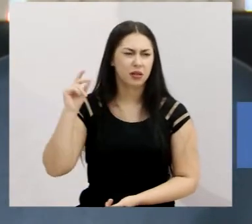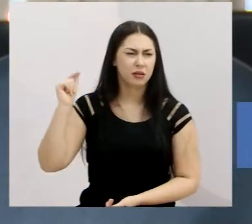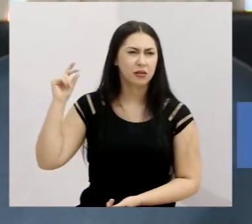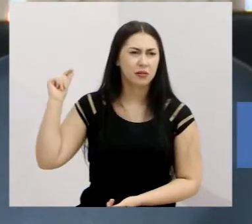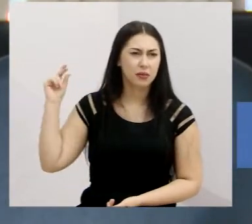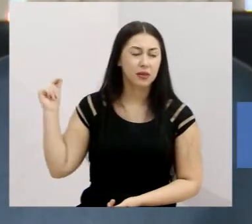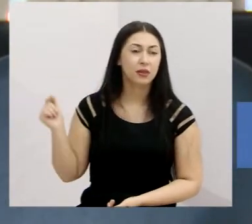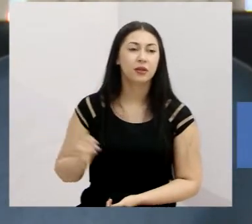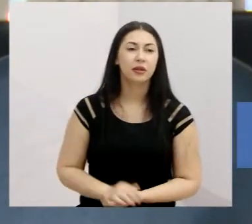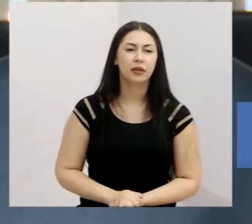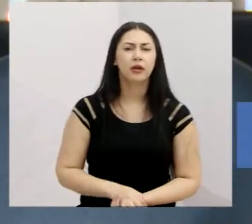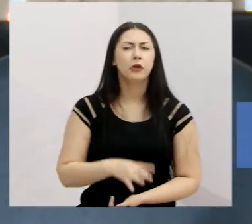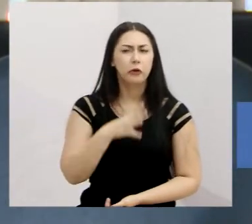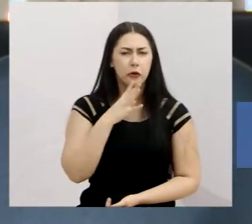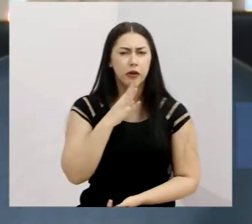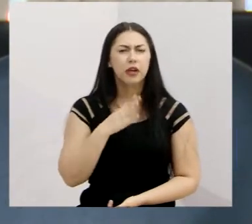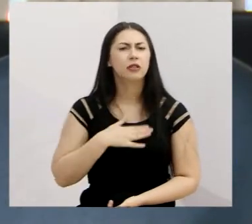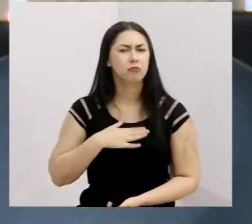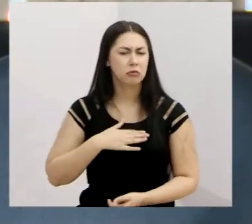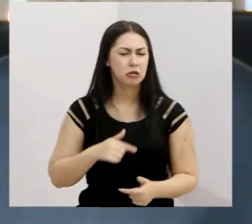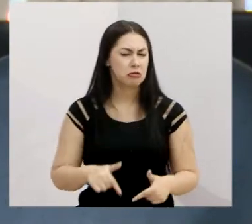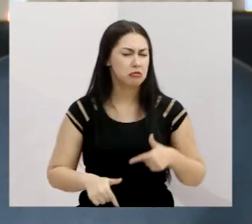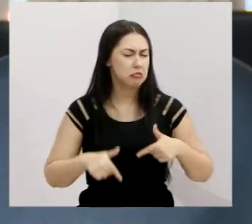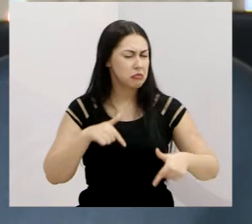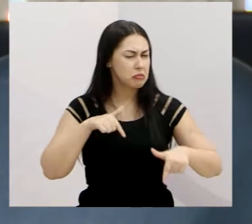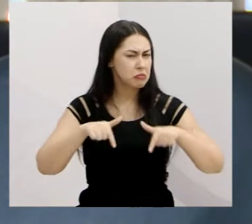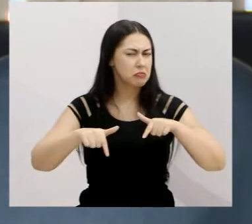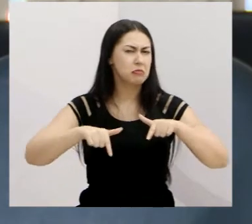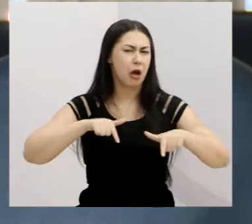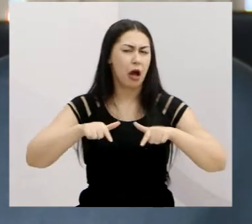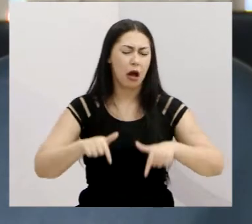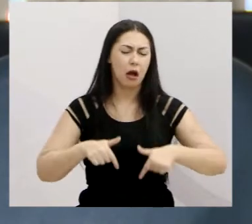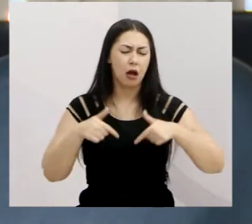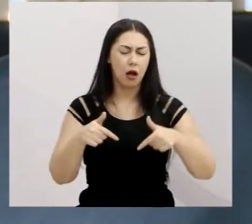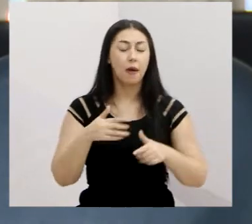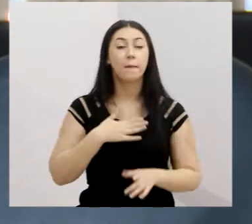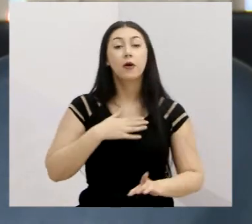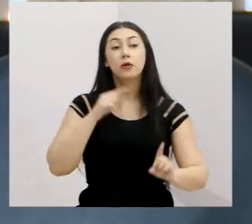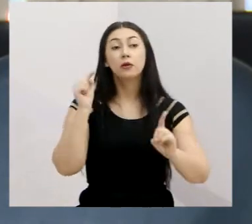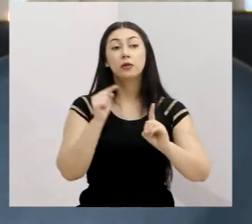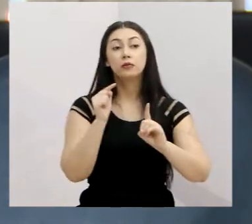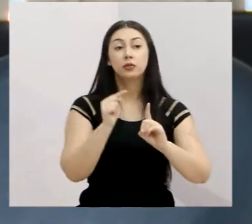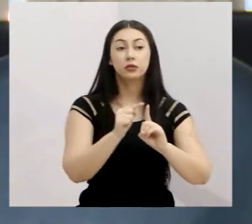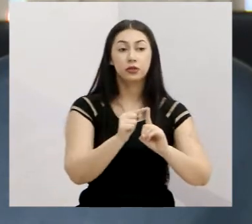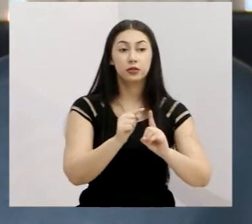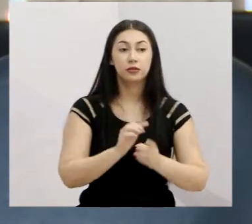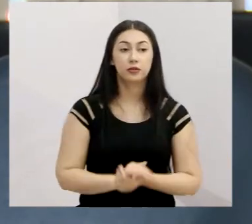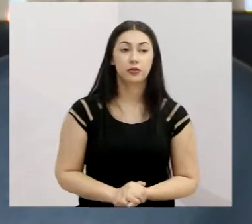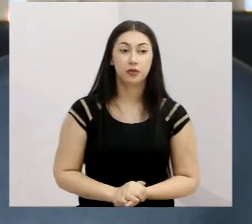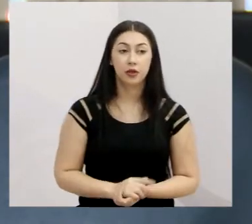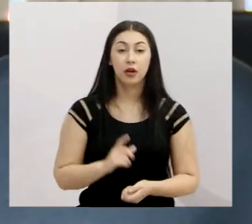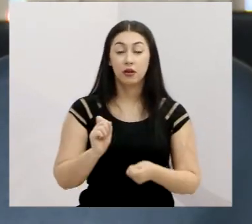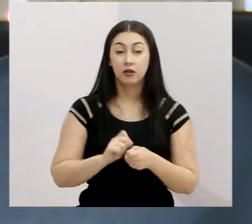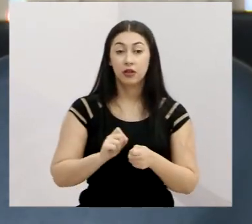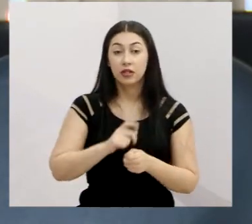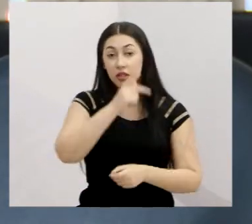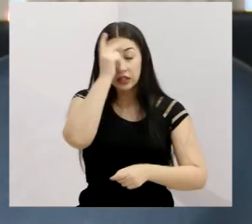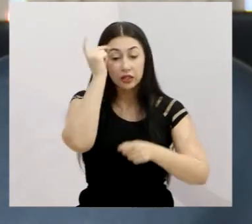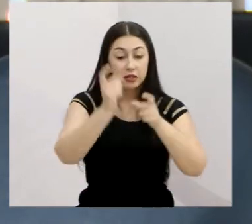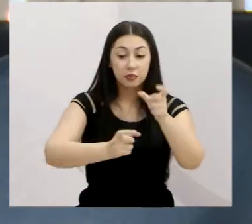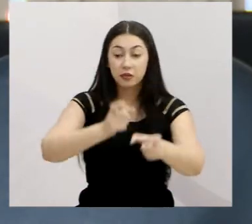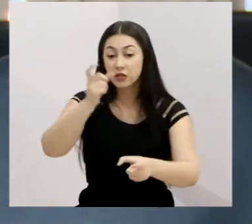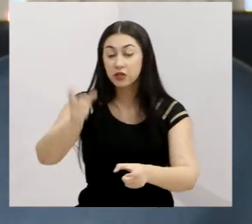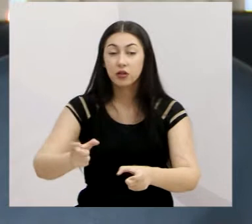ele sabe da minha luta sabe do meu ideal né o meu objetivo é fazer com que as pessoas